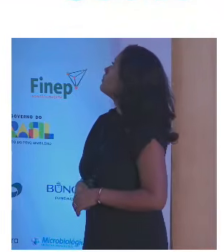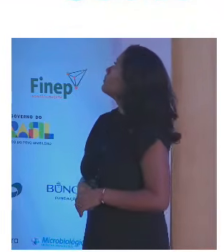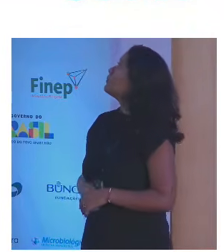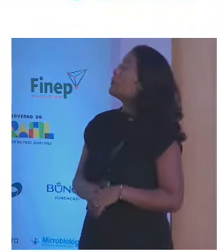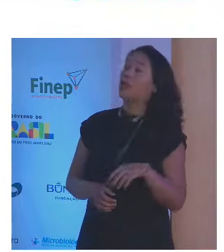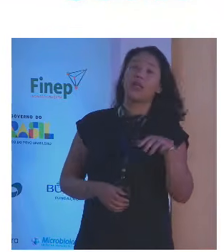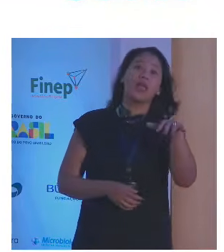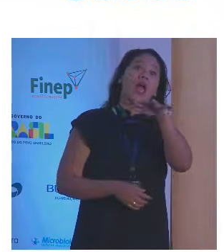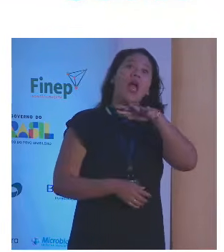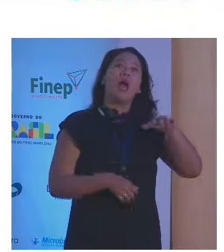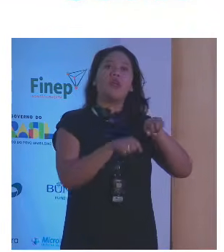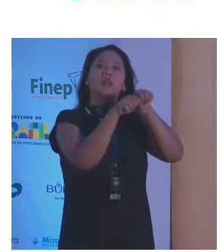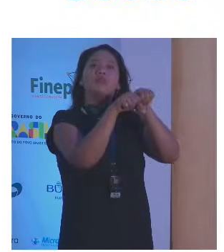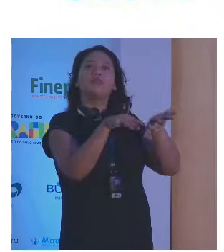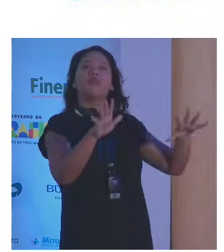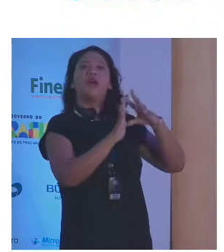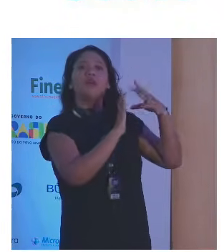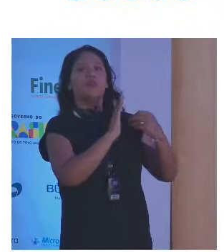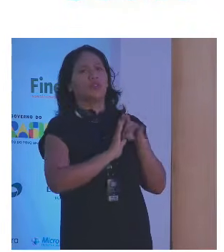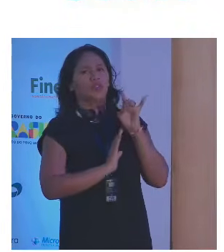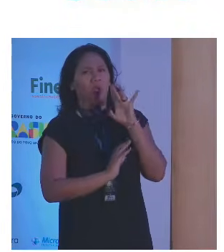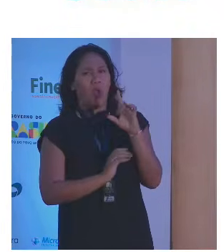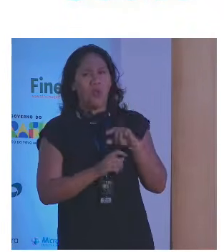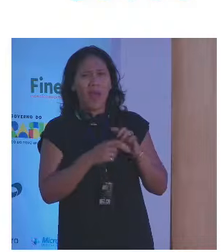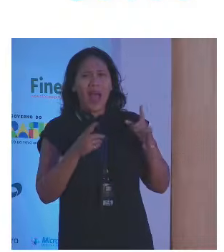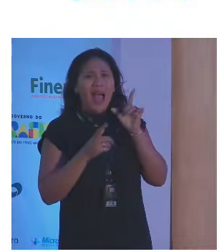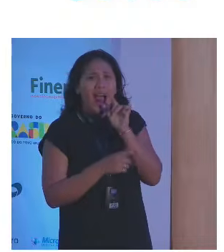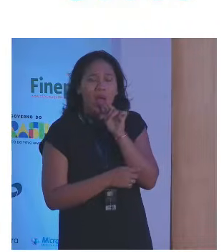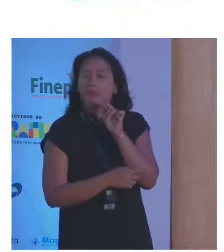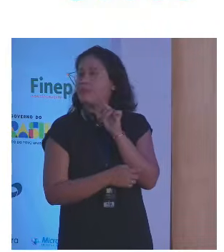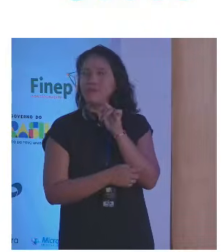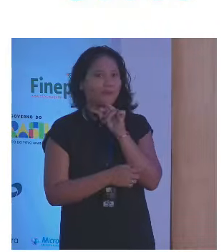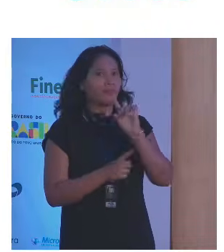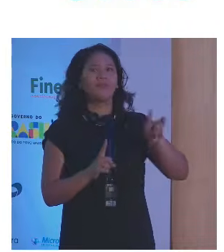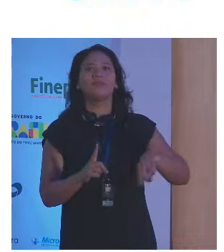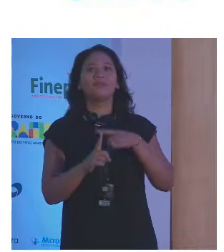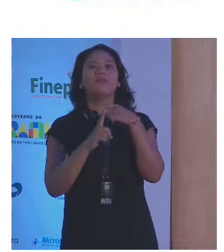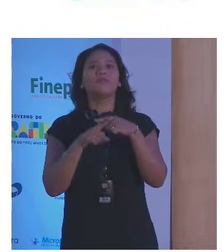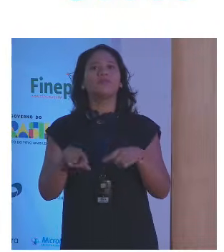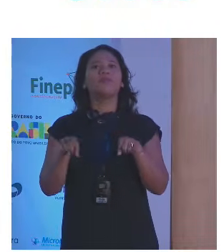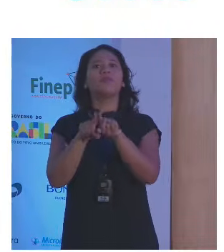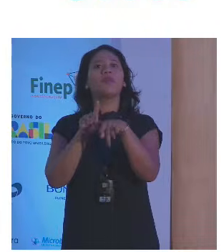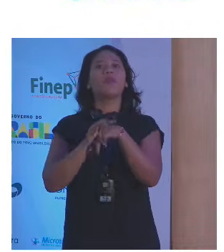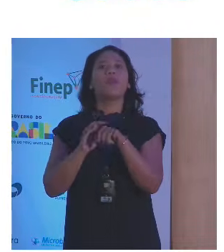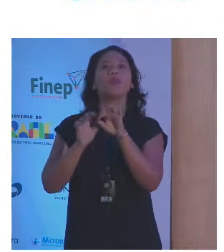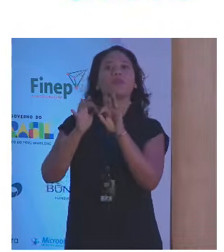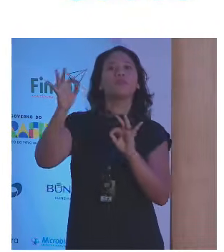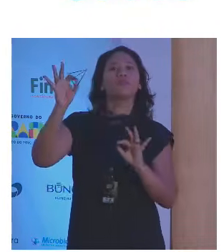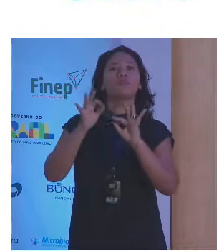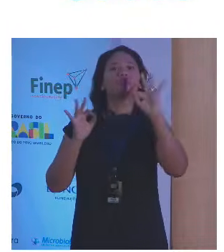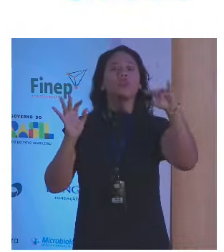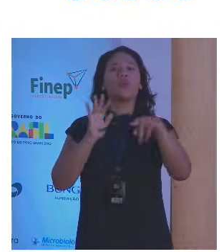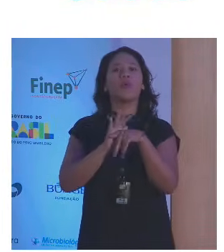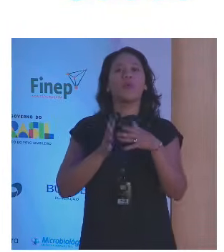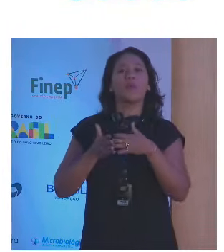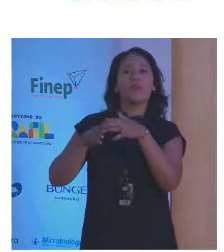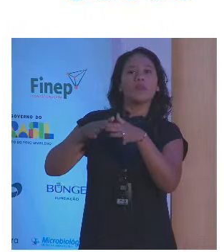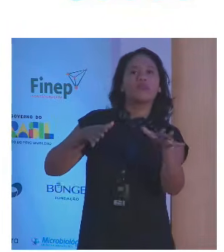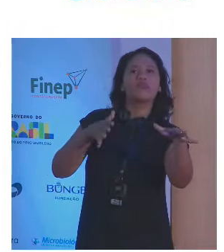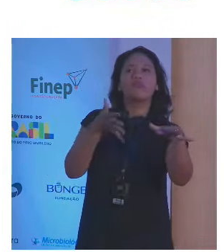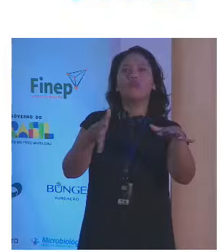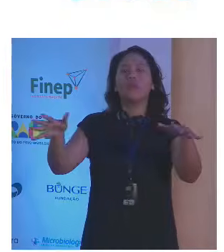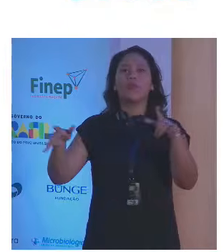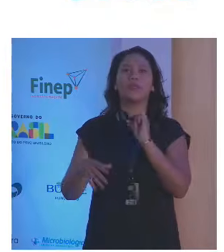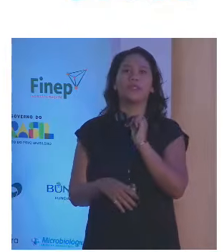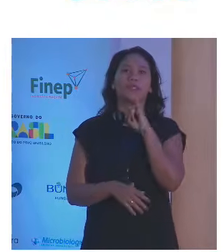Essa região da Foz do Amazonas ela é grande não só por causa dessa água toda, né, mas também as dimensões, por exemplo, das bacias marginais, aí, se a gente